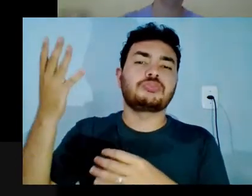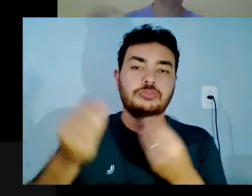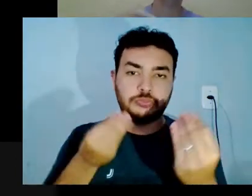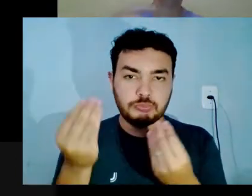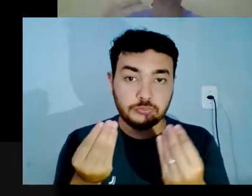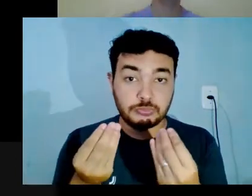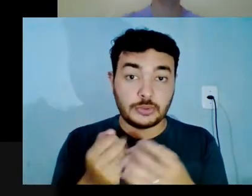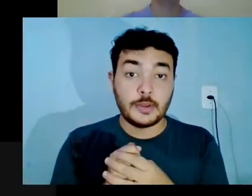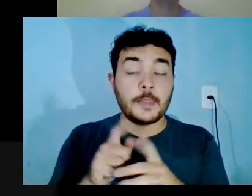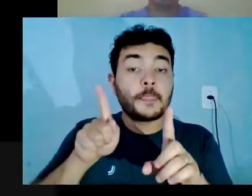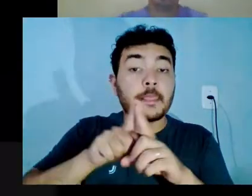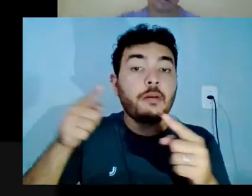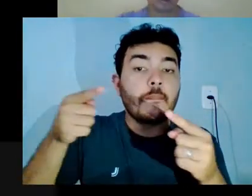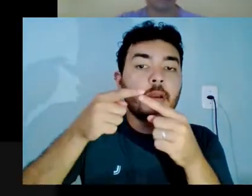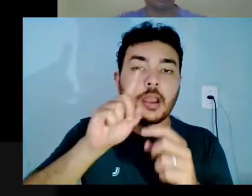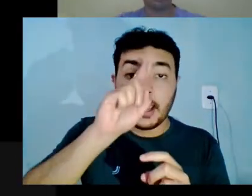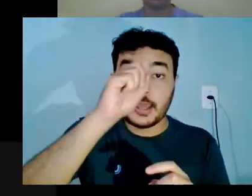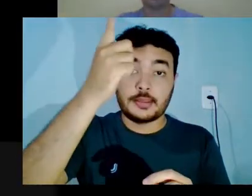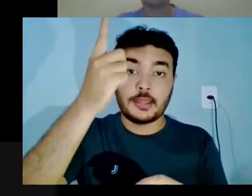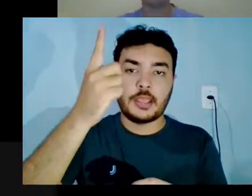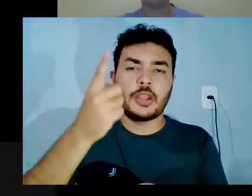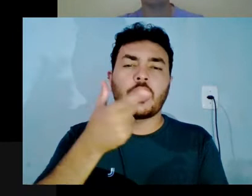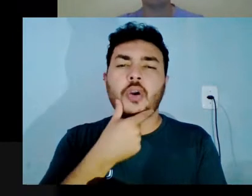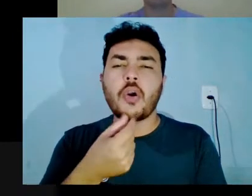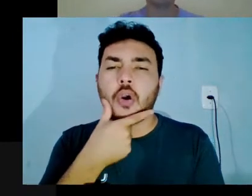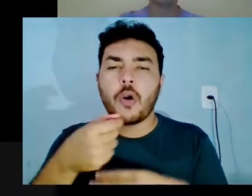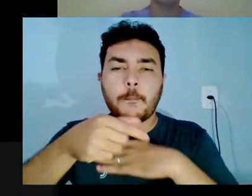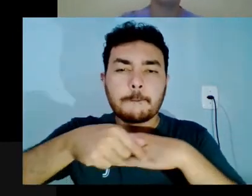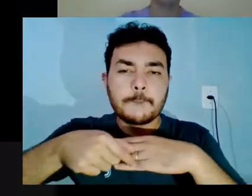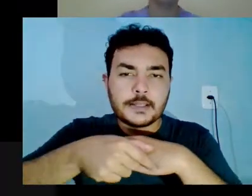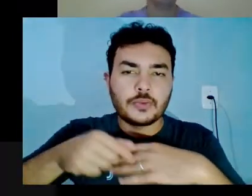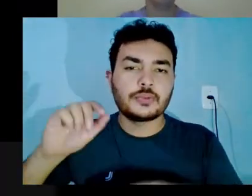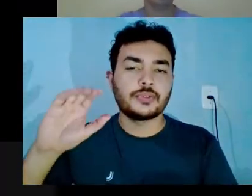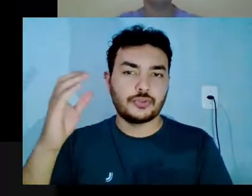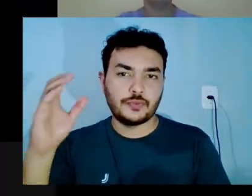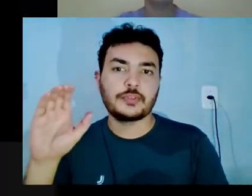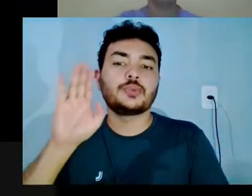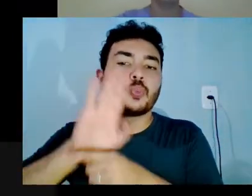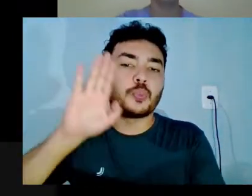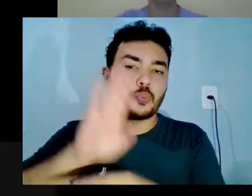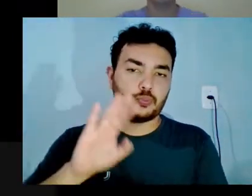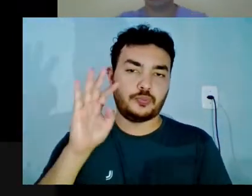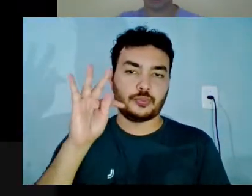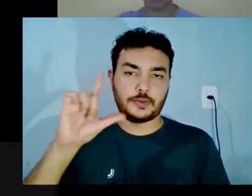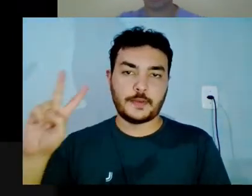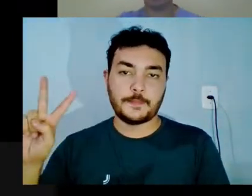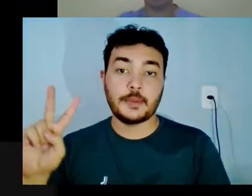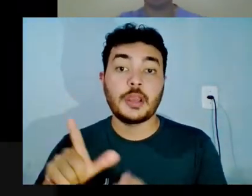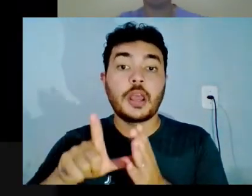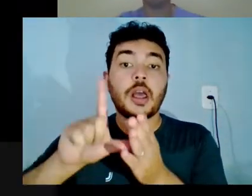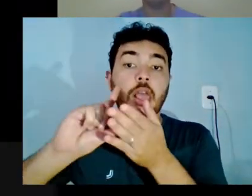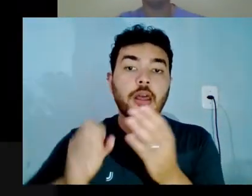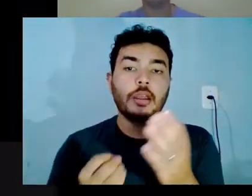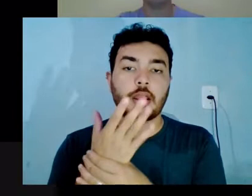teoria em relação às ideias e às proposições desses cientistas que foram contribuindo com essa teoria ao longo do tempo, tá? Antes de surgir a